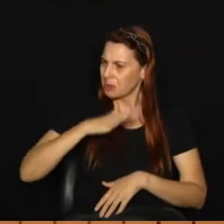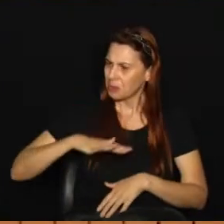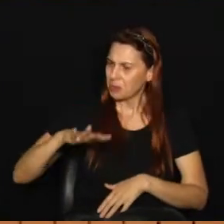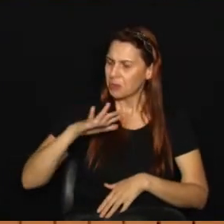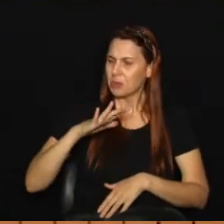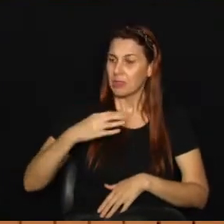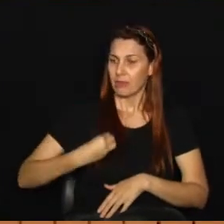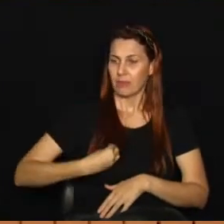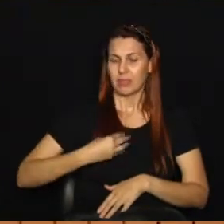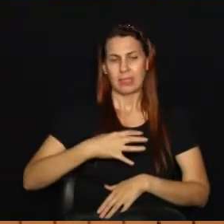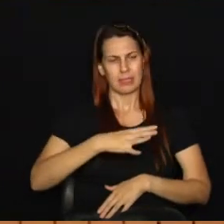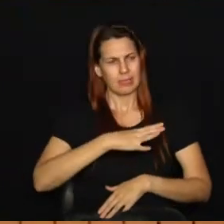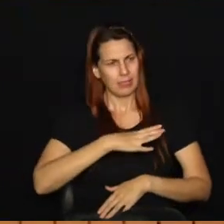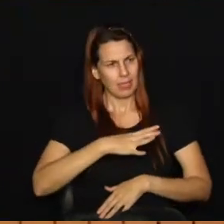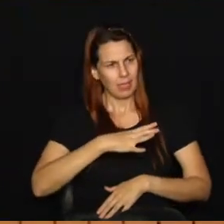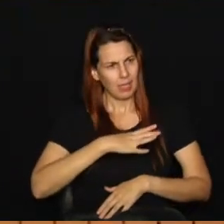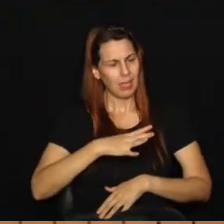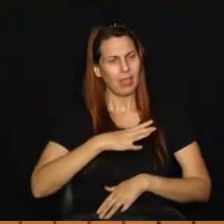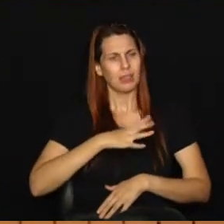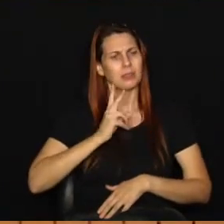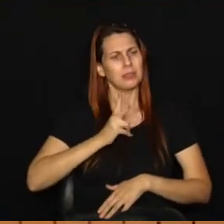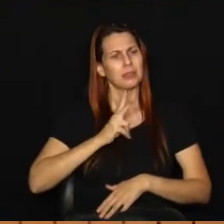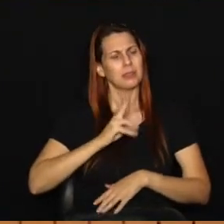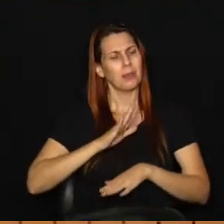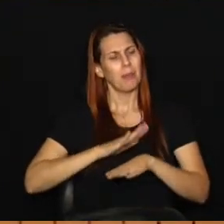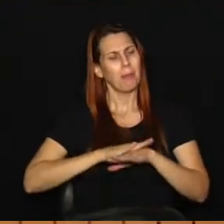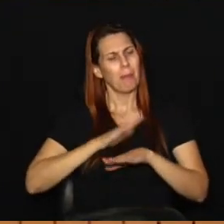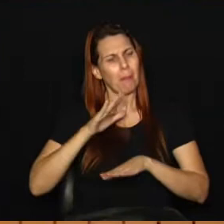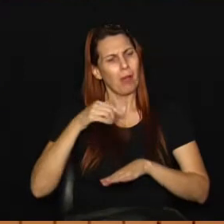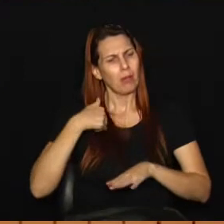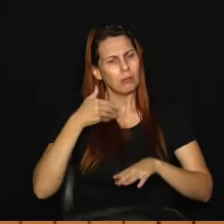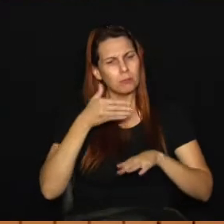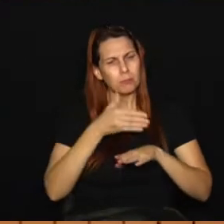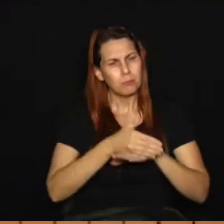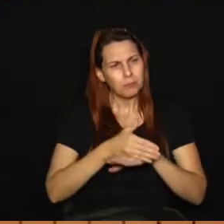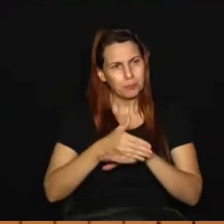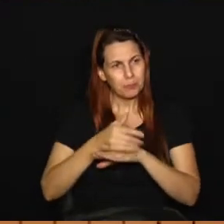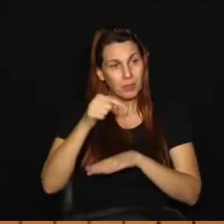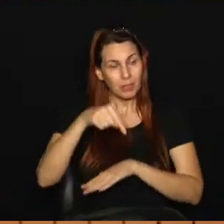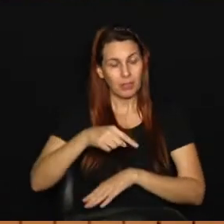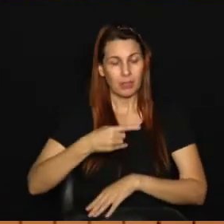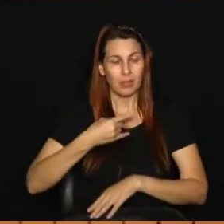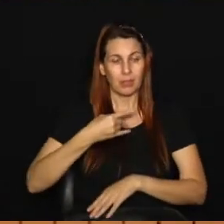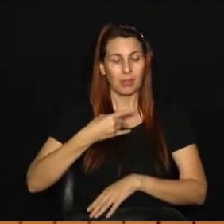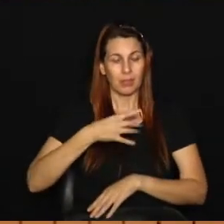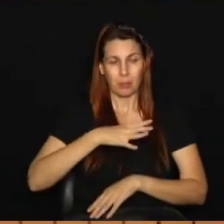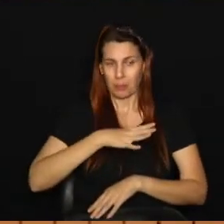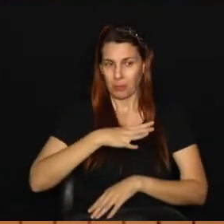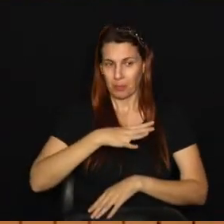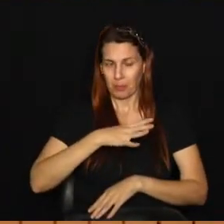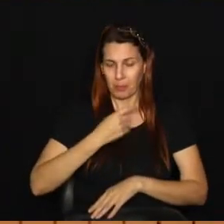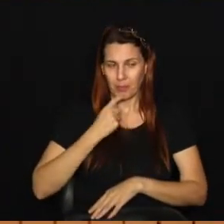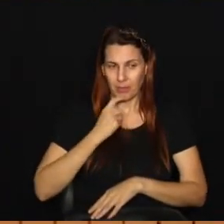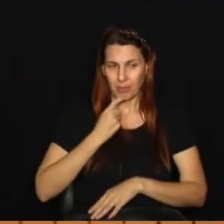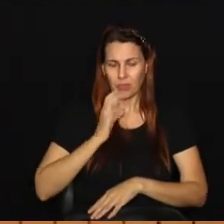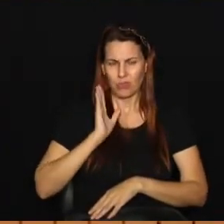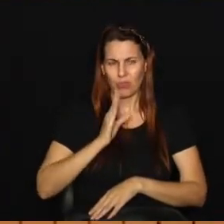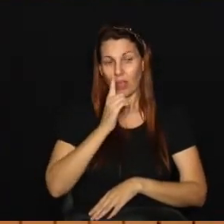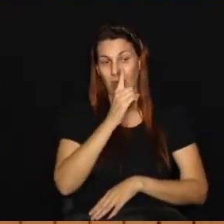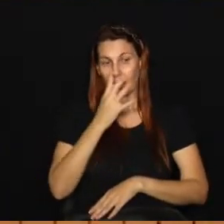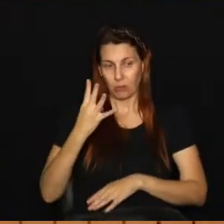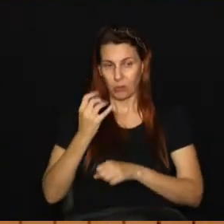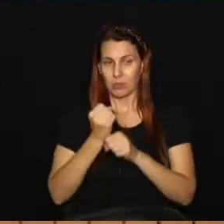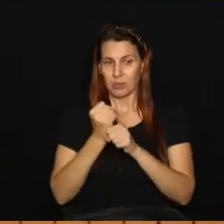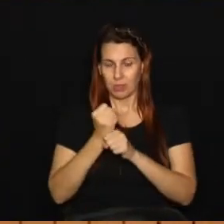da cidade, cada vez mais nos inserindo na vida de Campinas. Afinal, já são 14 anos